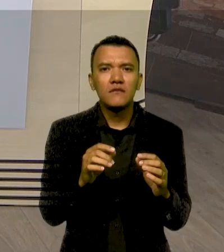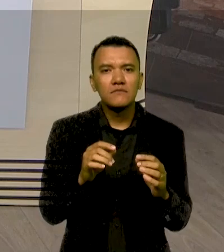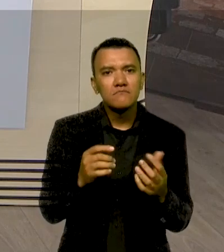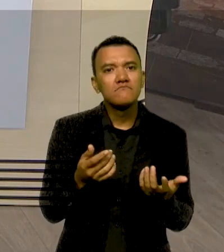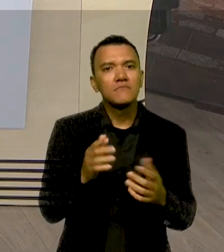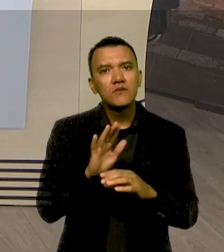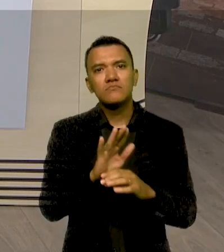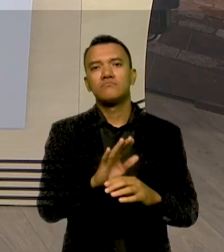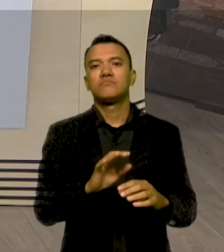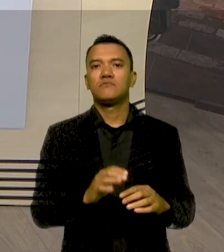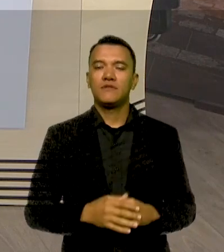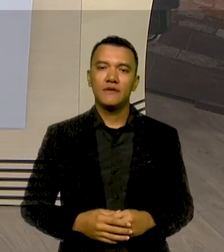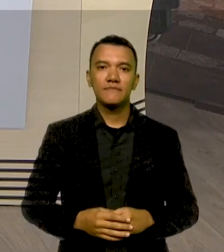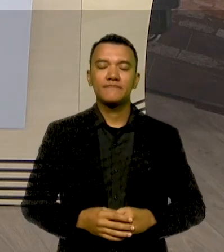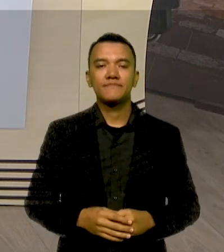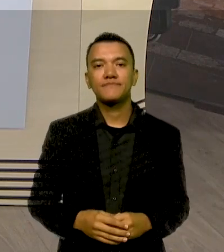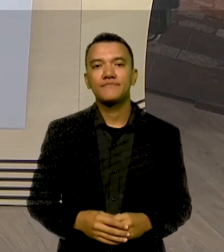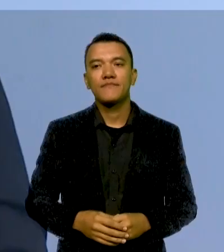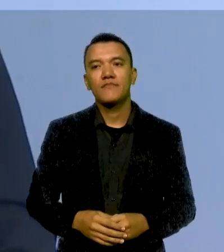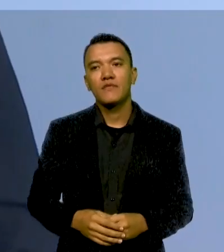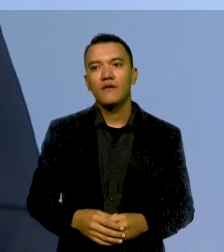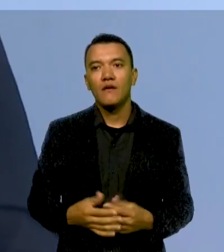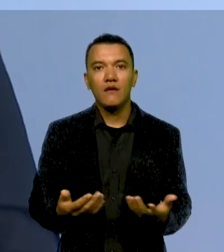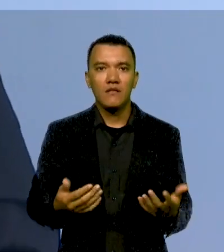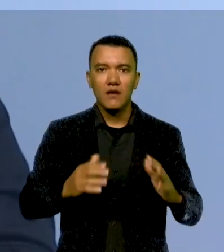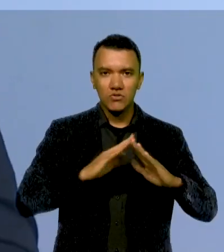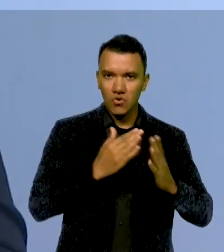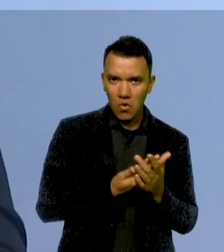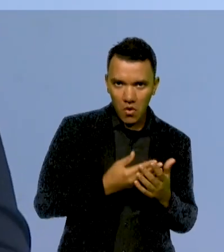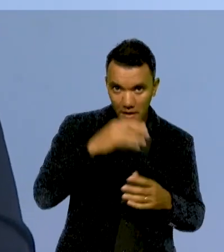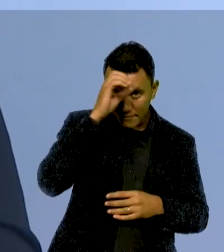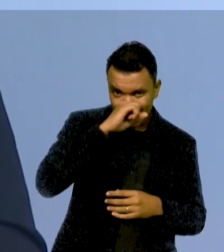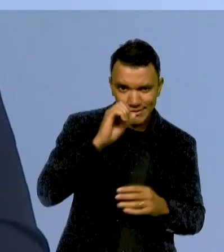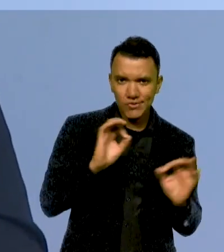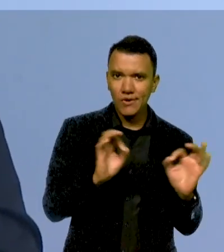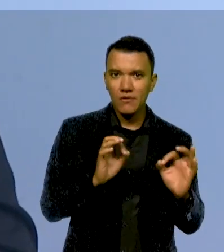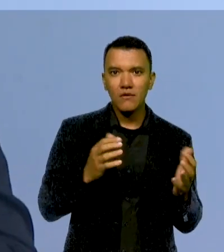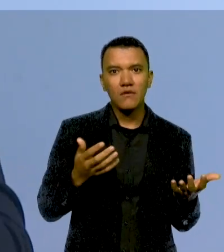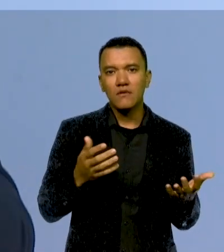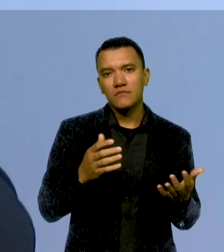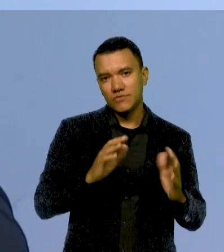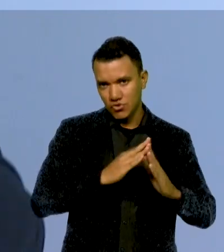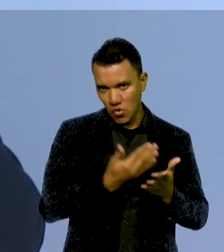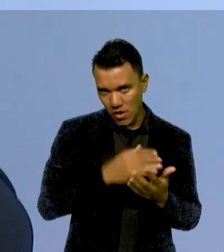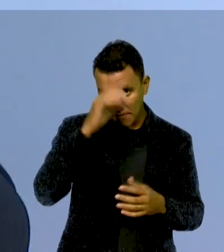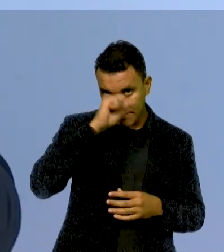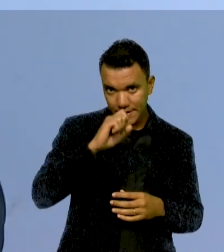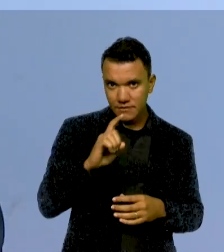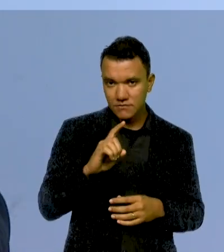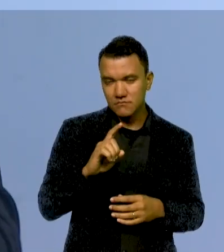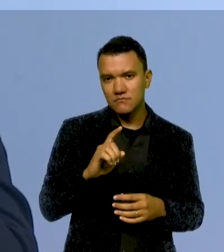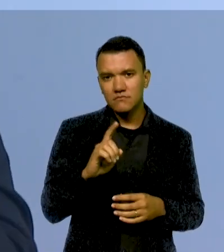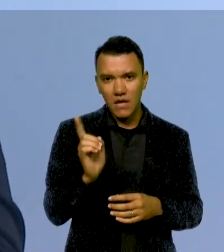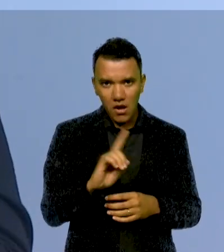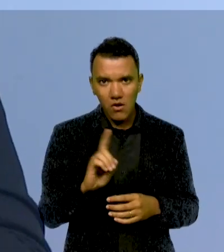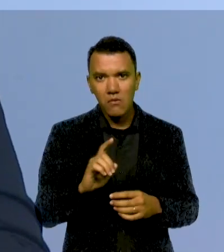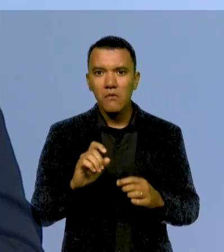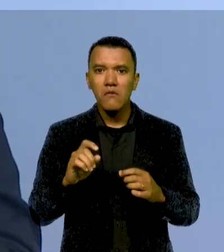isso a gente não... porque eu não aprendi isso na escola. Mas você não vai aprender na escola, você vai aprender na vida. Ou você aprende, observa e